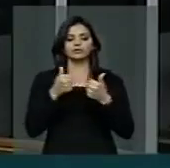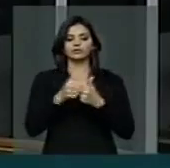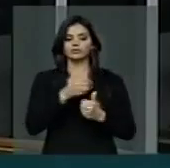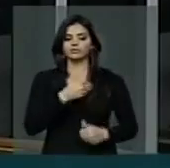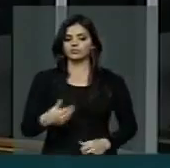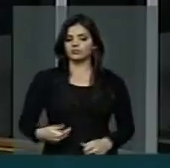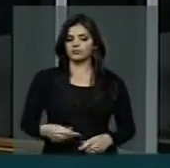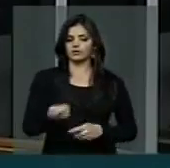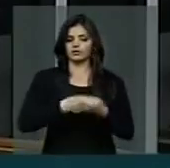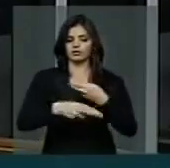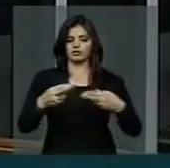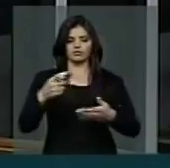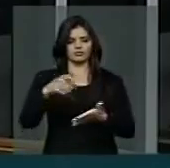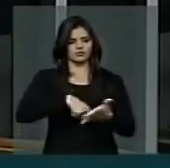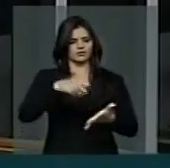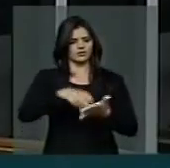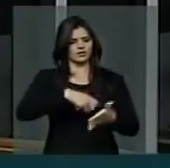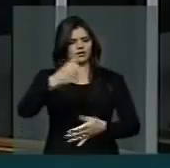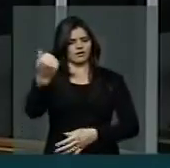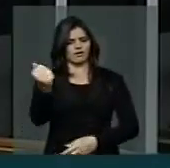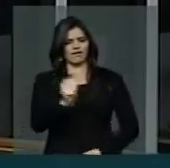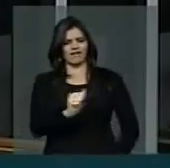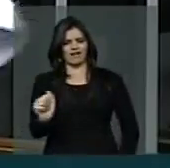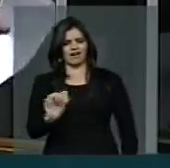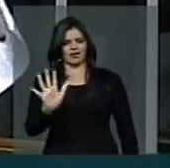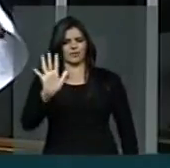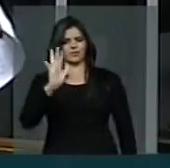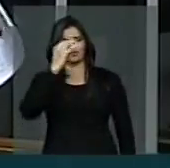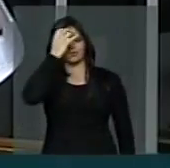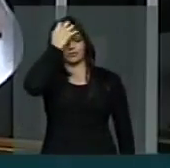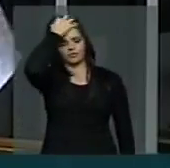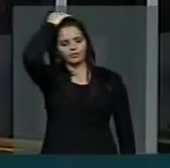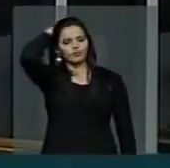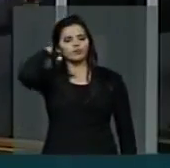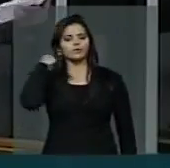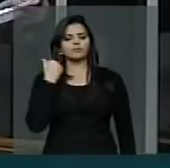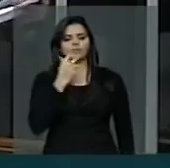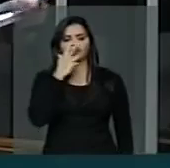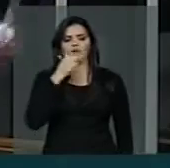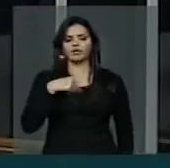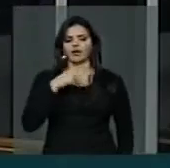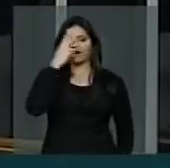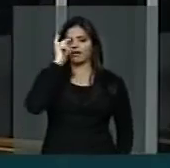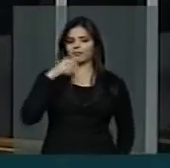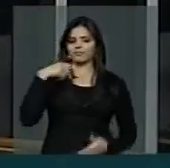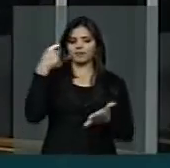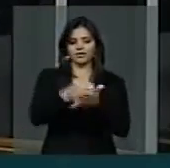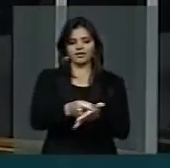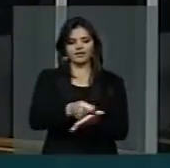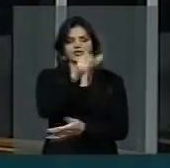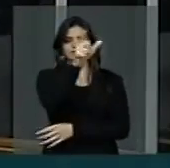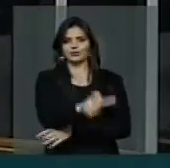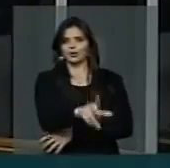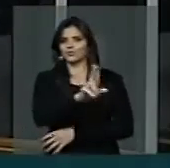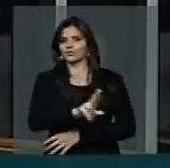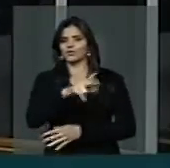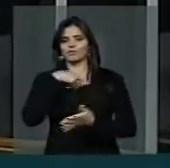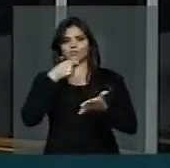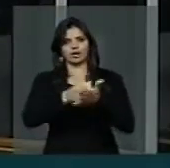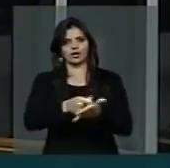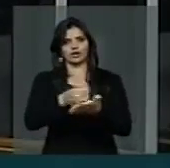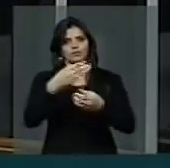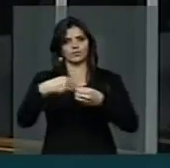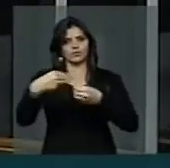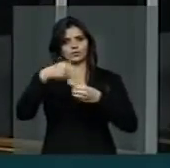é o negócio mais tributado desse país. Como se alguém pagasse alguma coisa a não ser o usuário. O